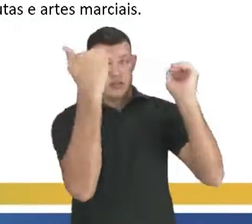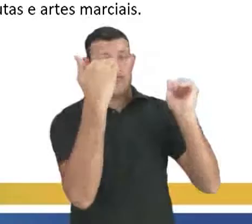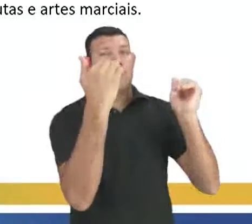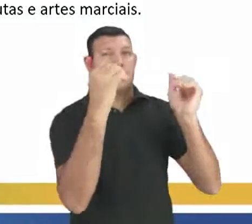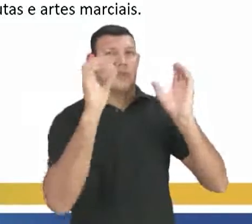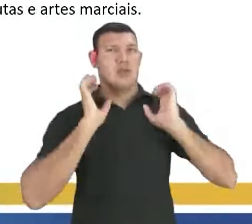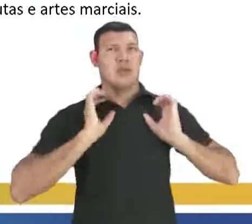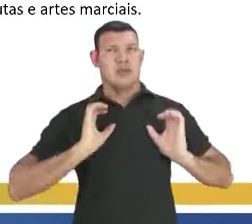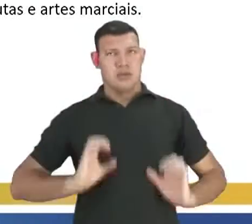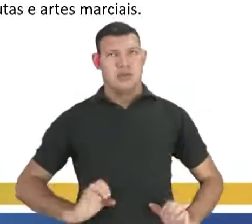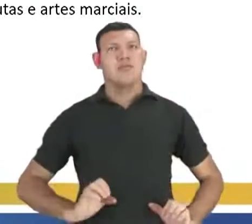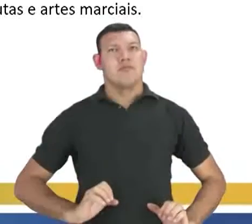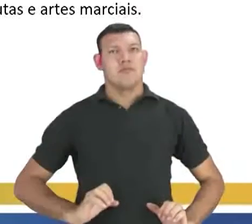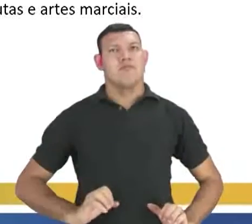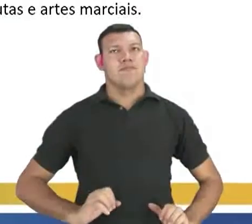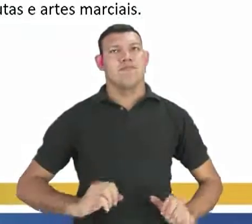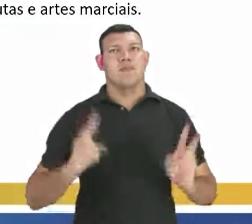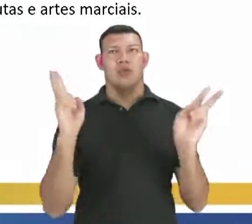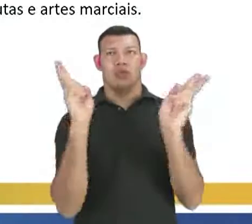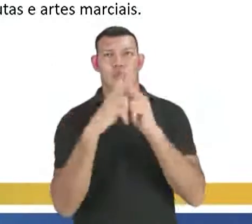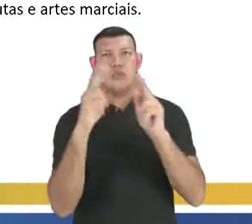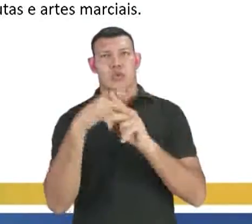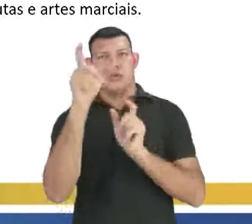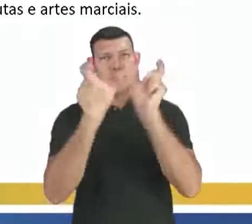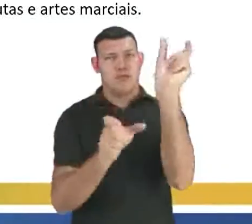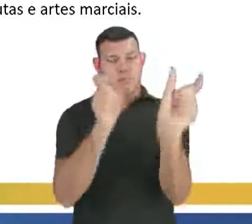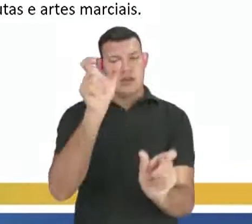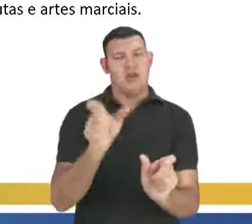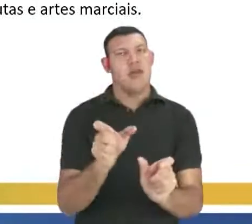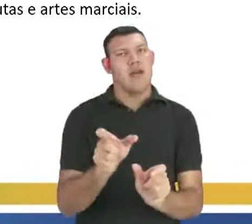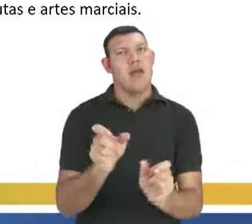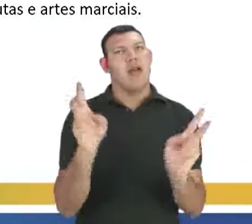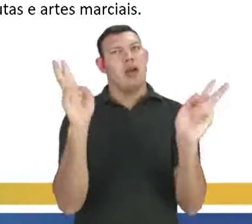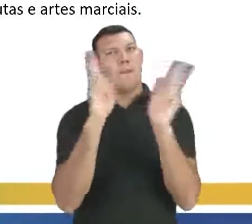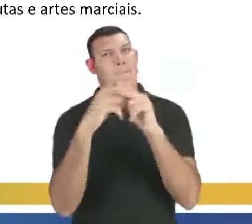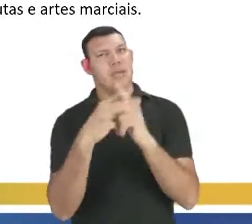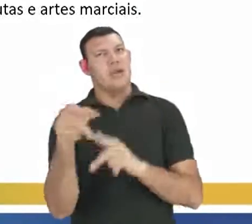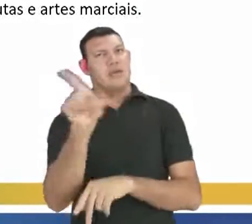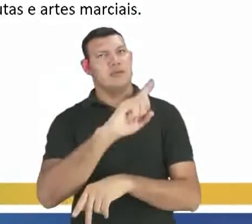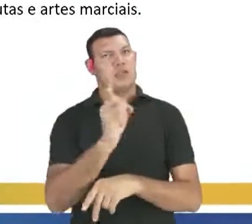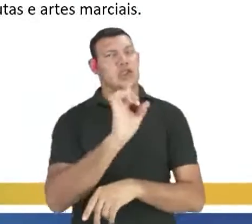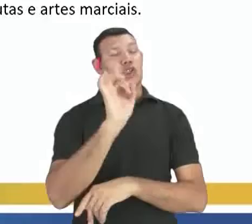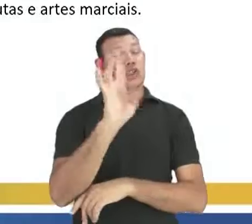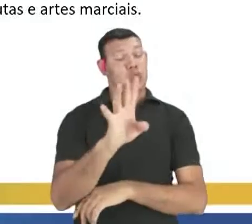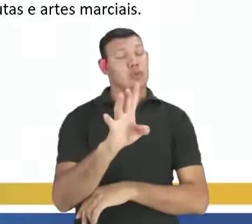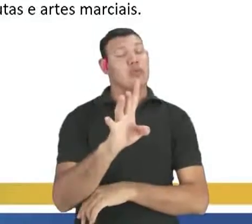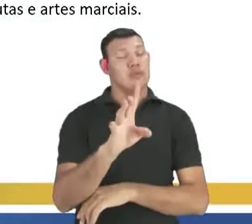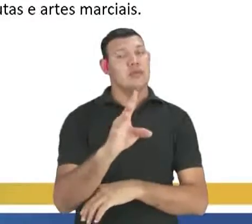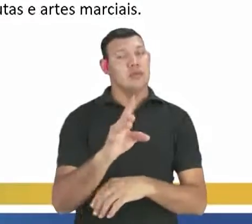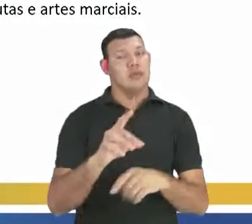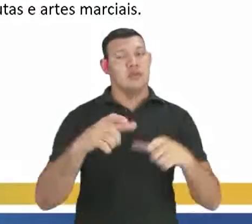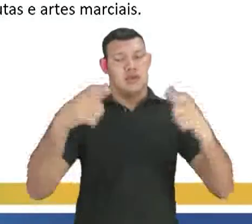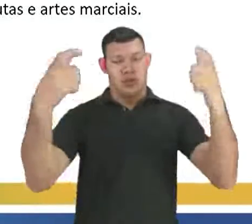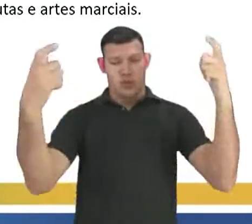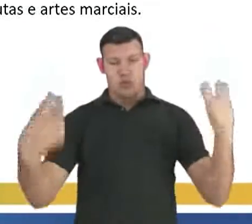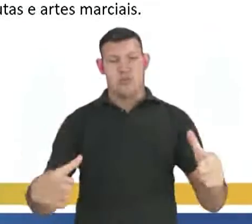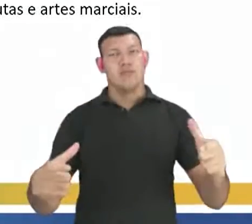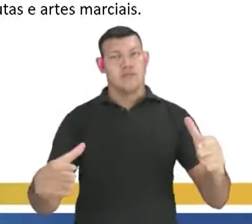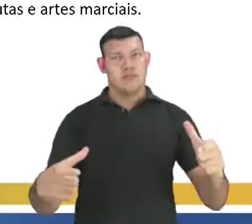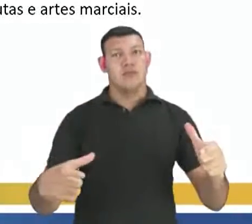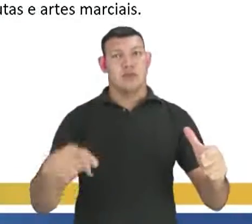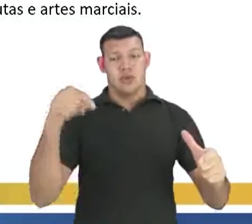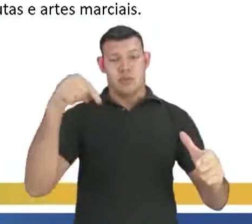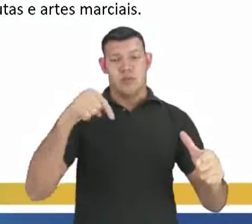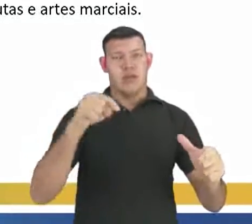lutadores e praticantes de artes marciais a não brigarem e utilizarem as lutas apenas dentro de um âmbito das artes